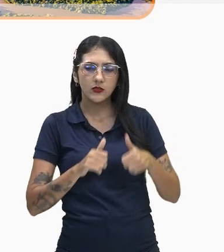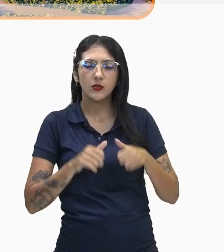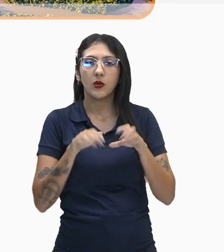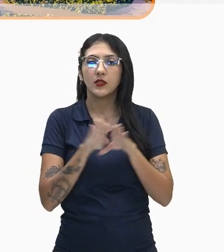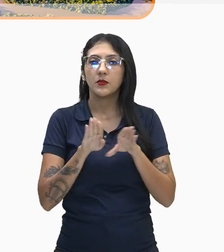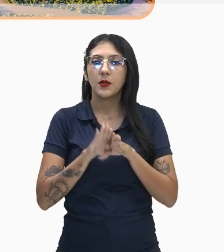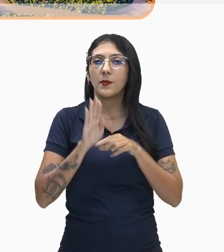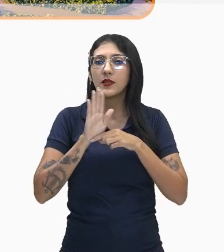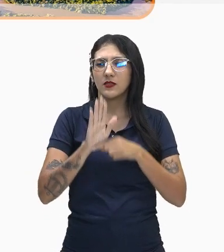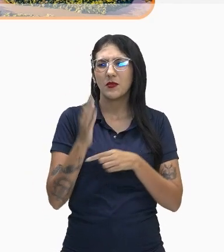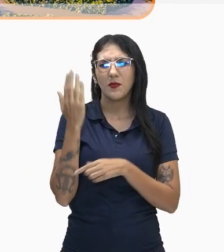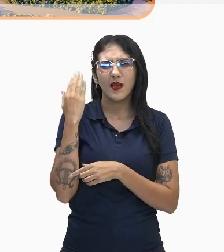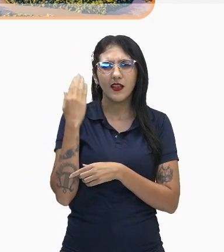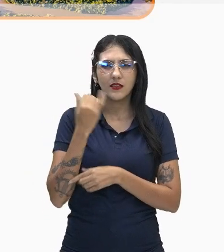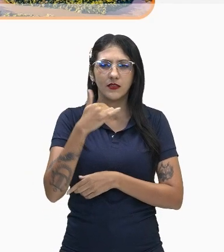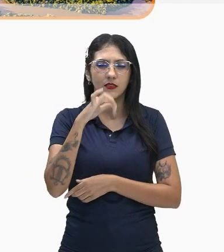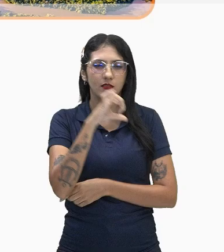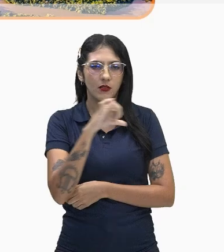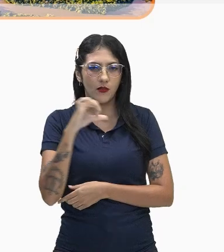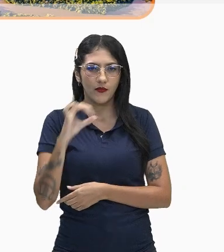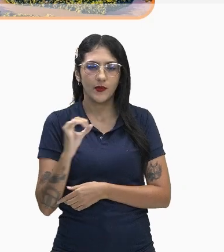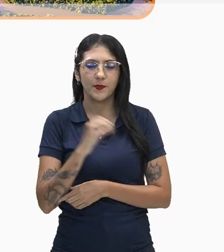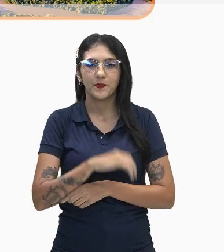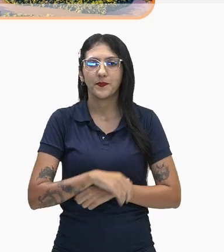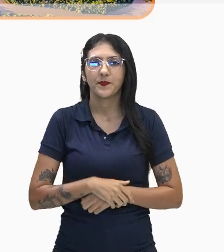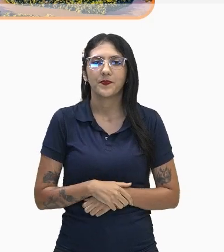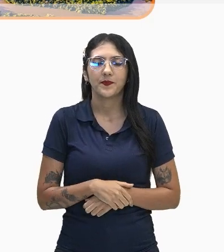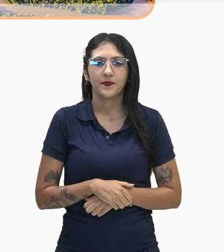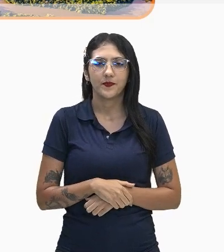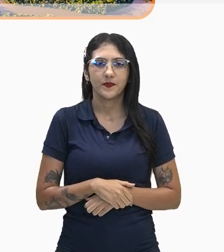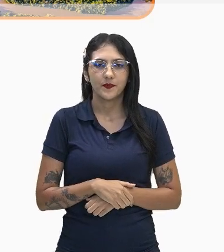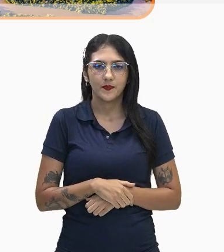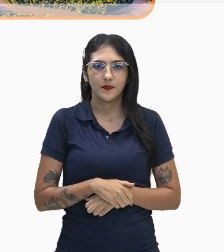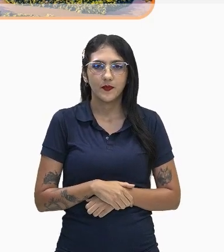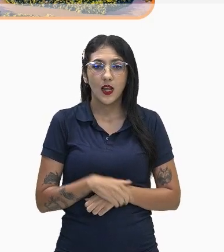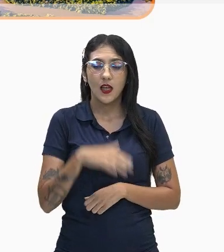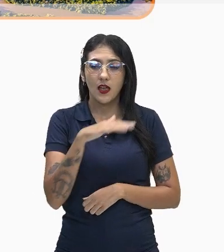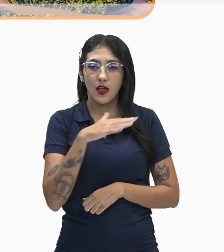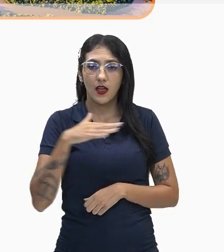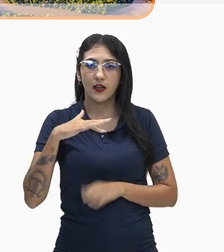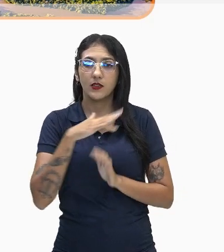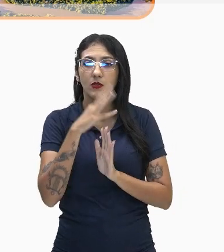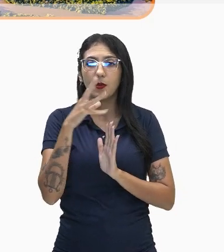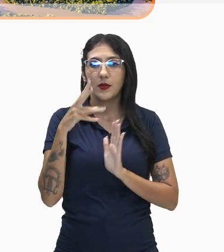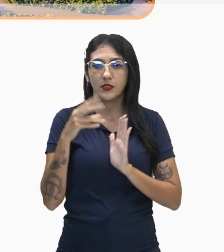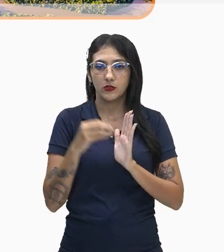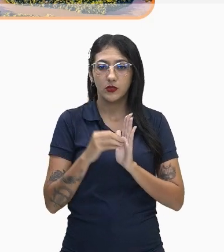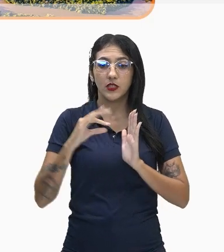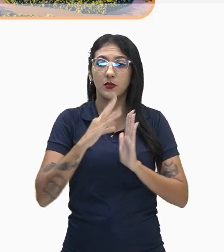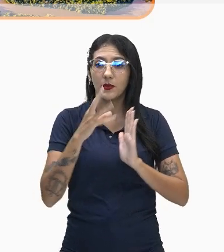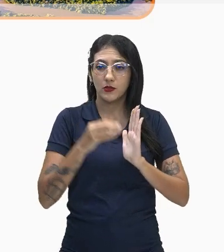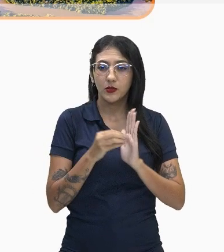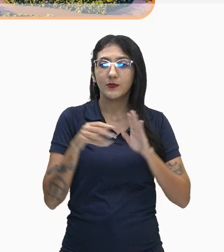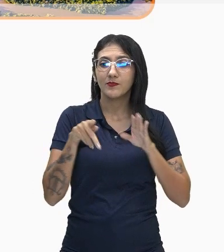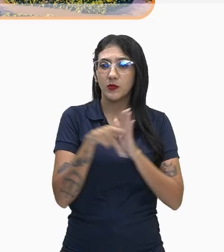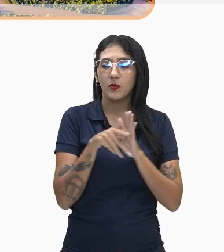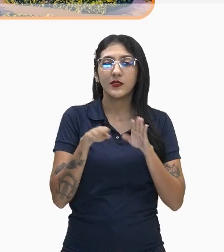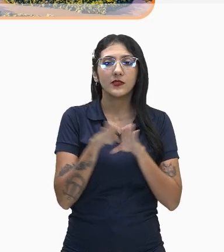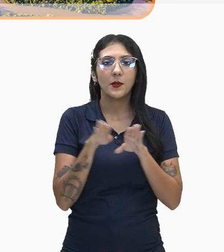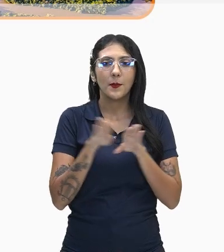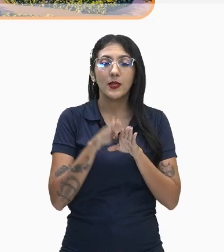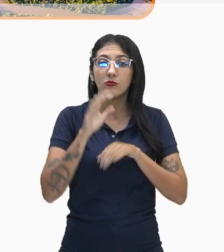em 1990, em que o relevo da Amazônia e do estado do Amazonas,